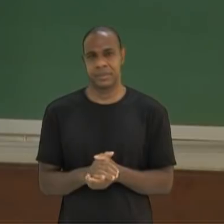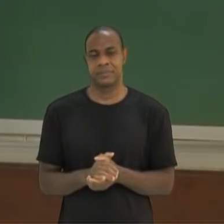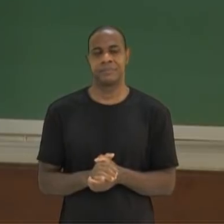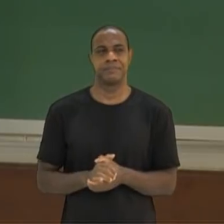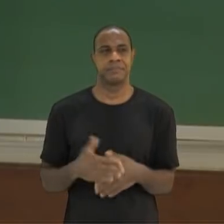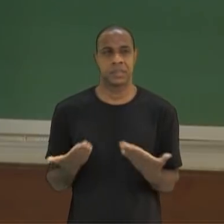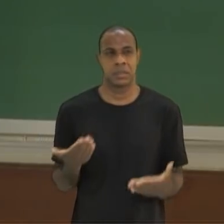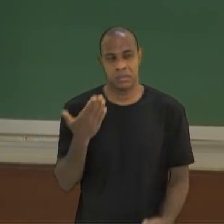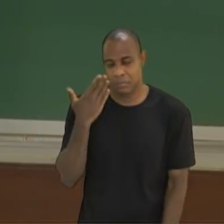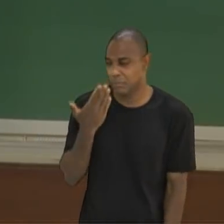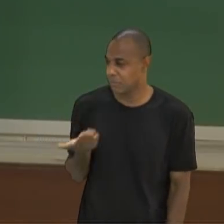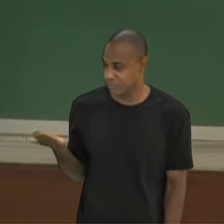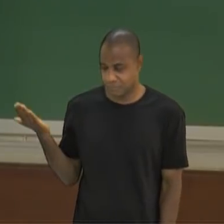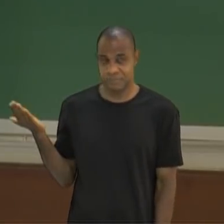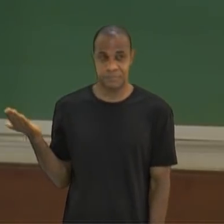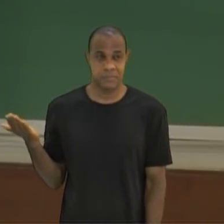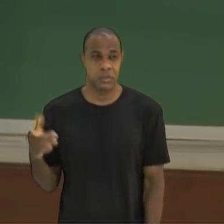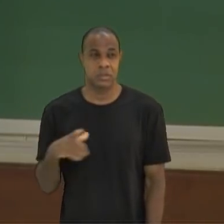Né? Então, a gente tem